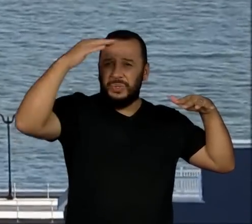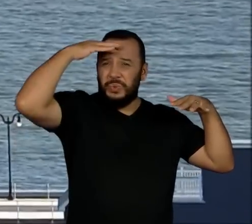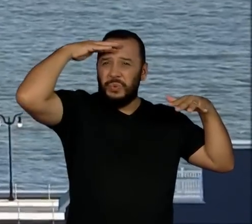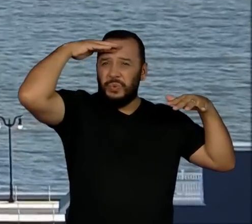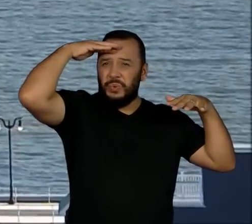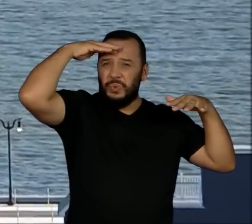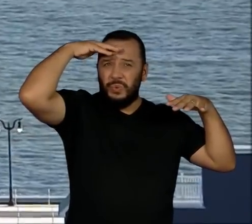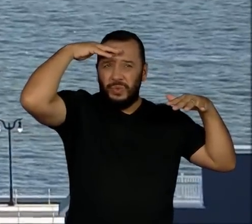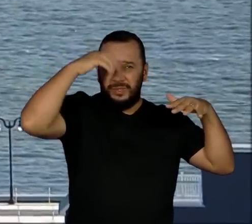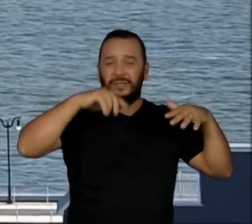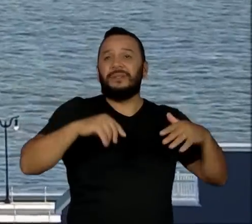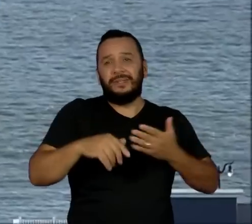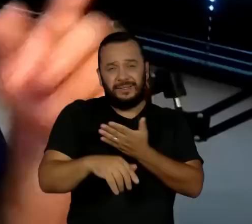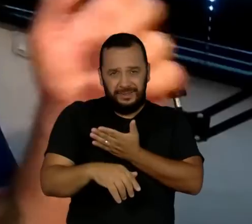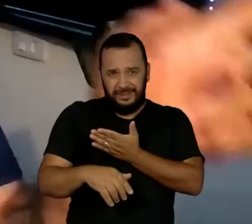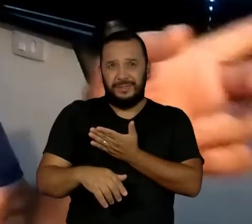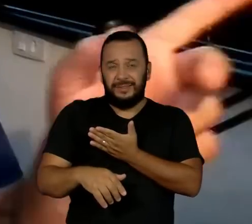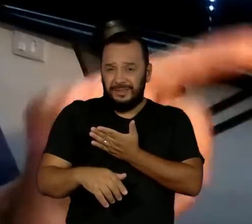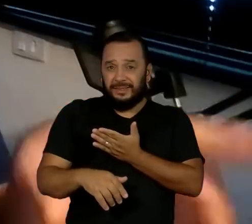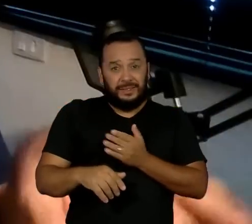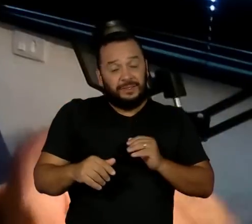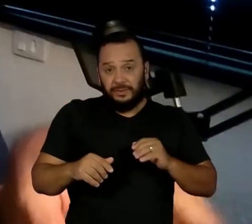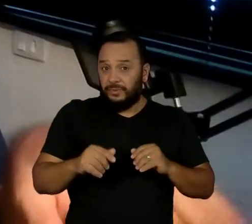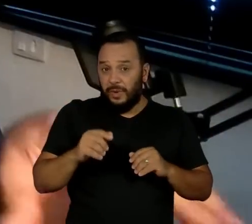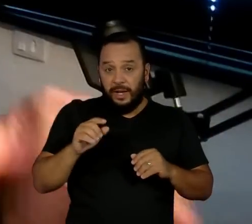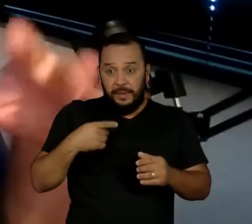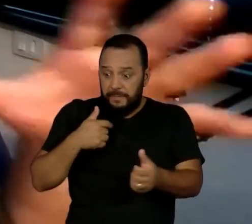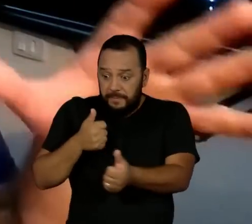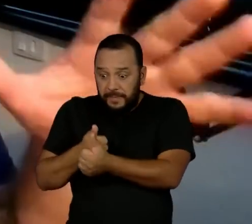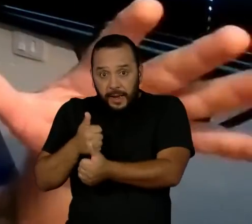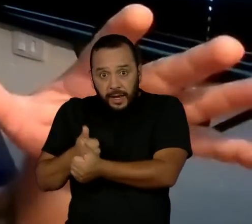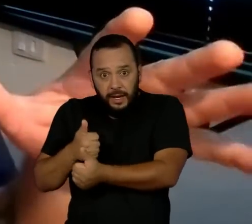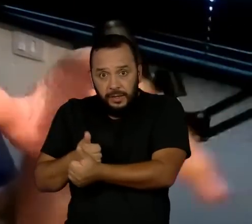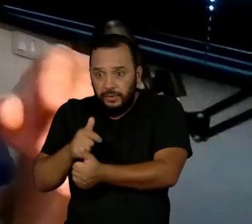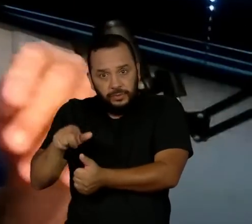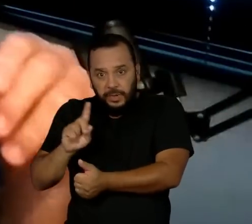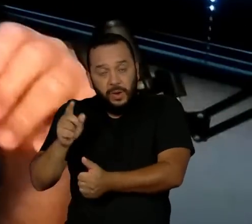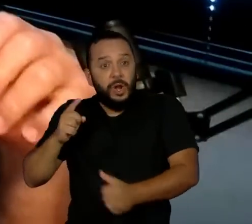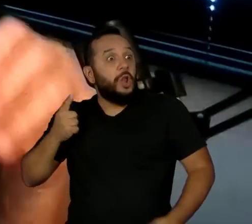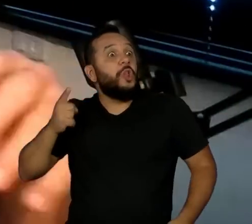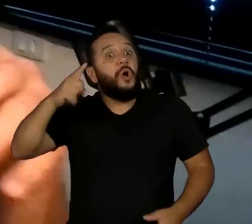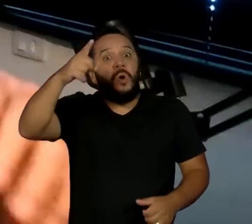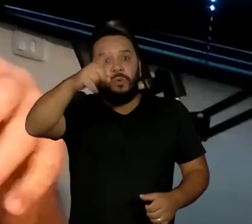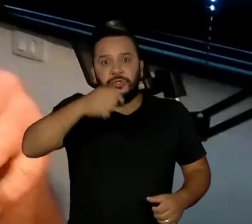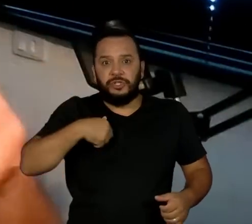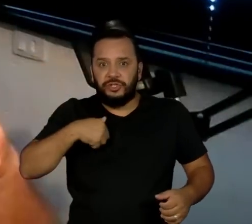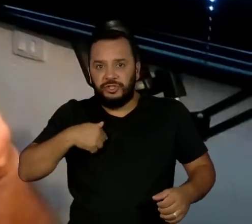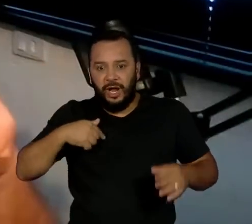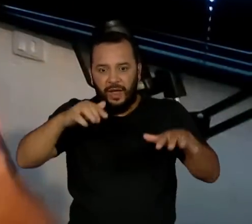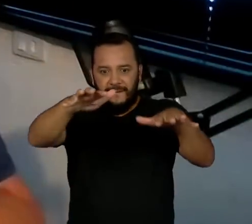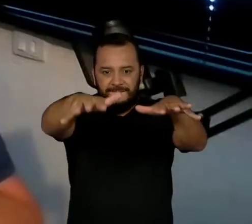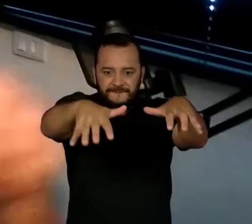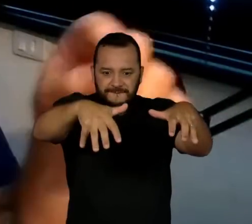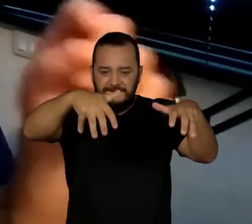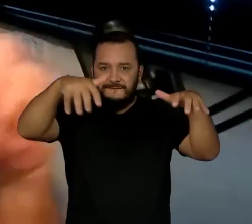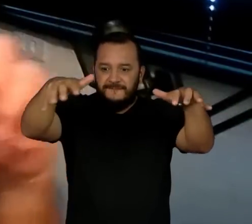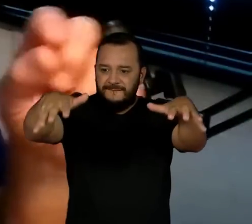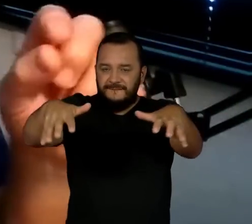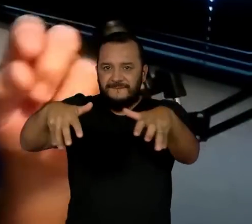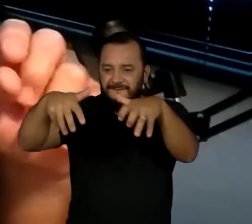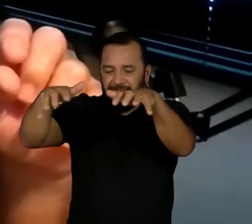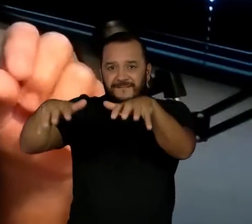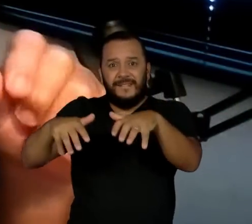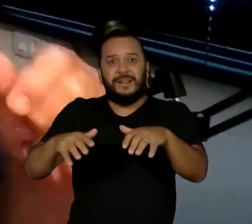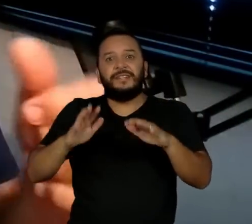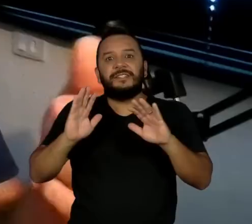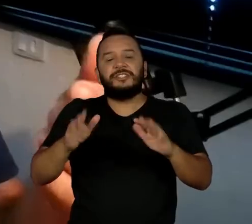ao longo do mar, lá fora. Não é pesca aqui na costa, não, é no mar, em alto mar. Quando essas redes se rompem, algum estrago